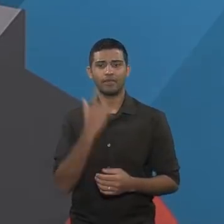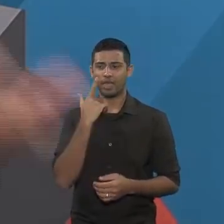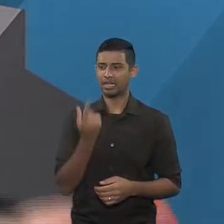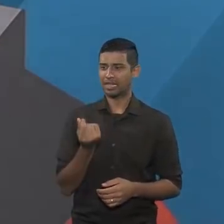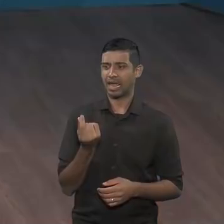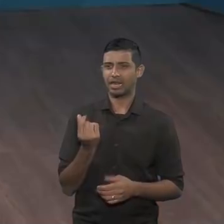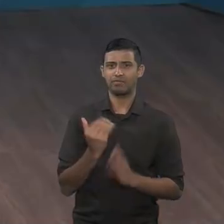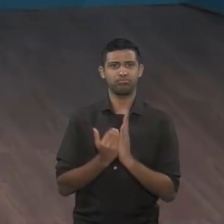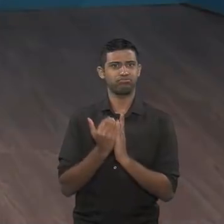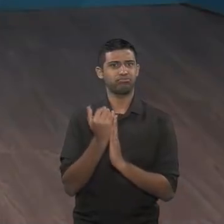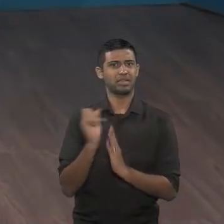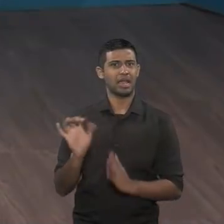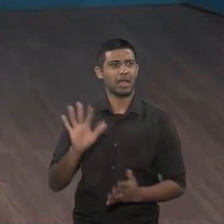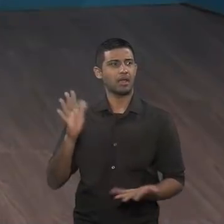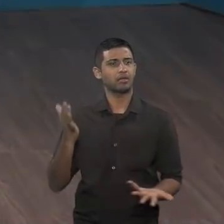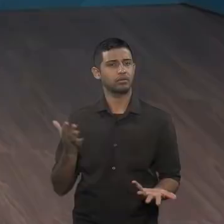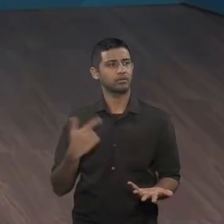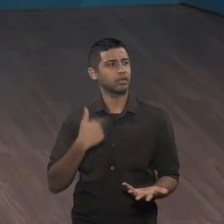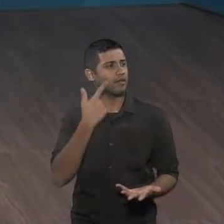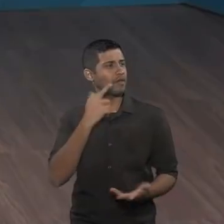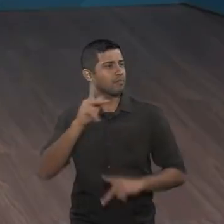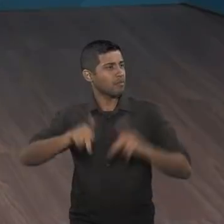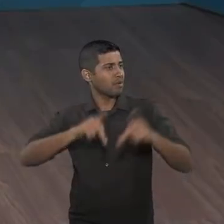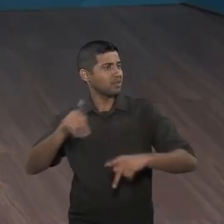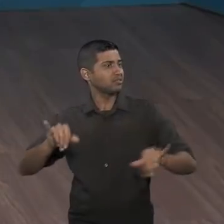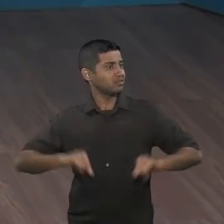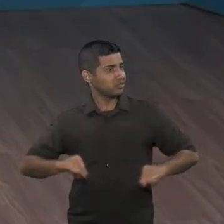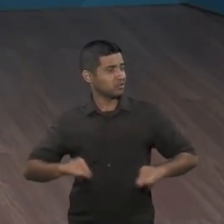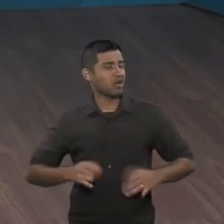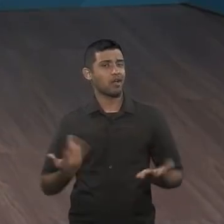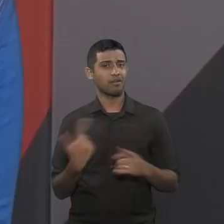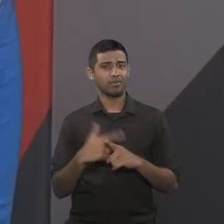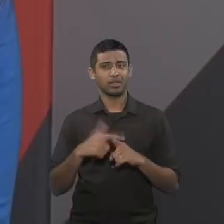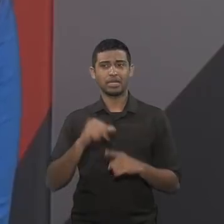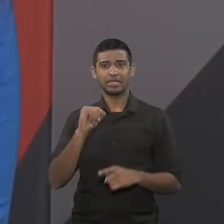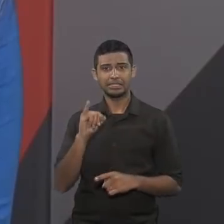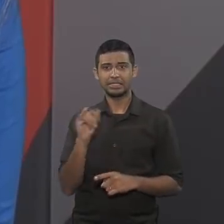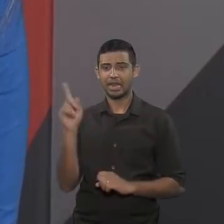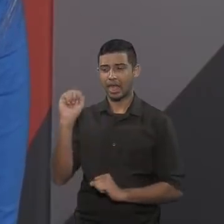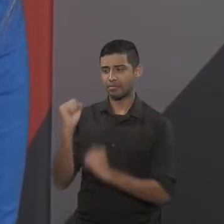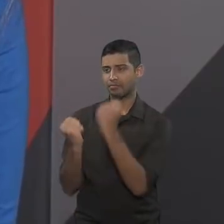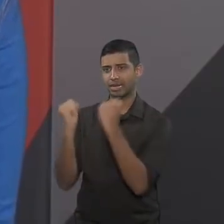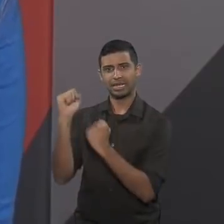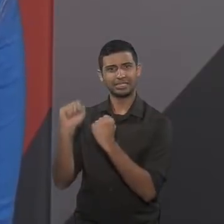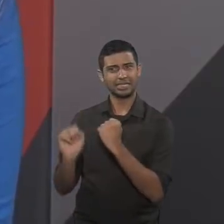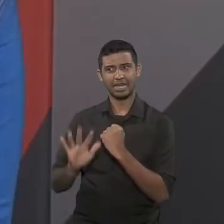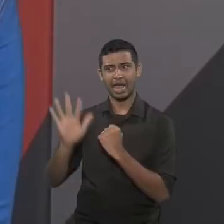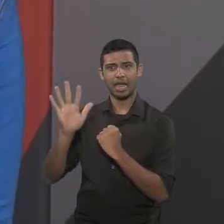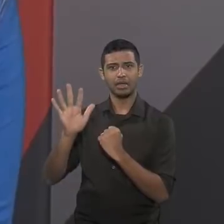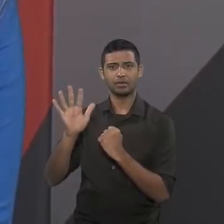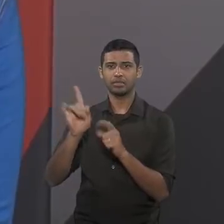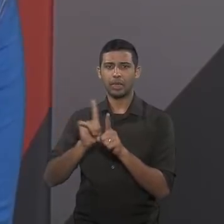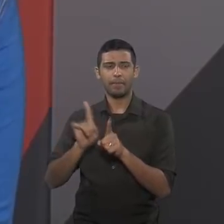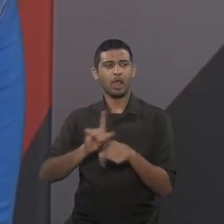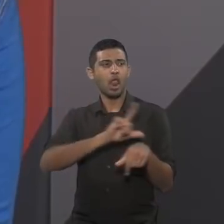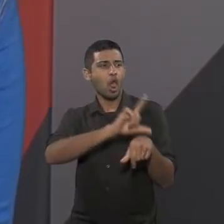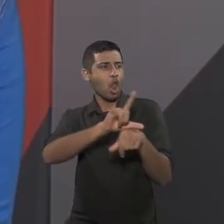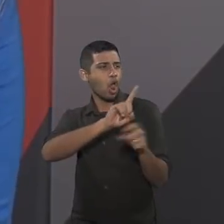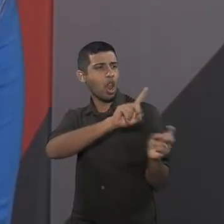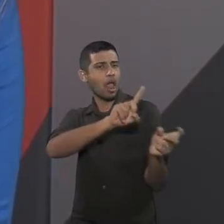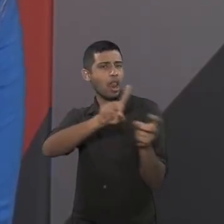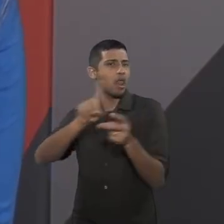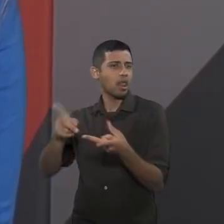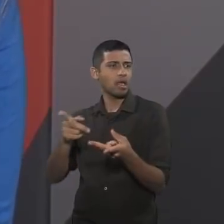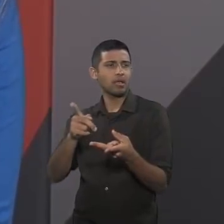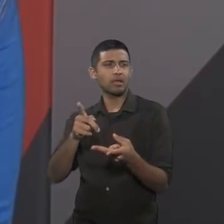uma tarifa alta... E mais uma vez a população é maior penalizada, né, deputado? Porque quando fica mais caro para a indústria e para o comércio, por exemplo, como